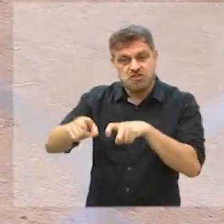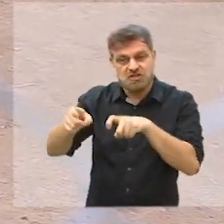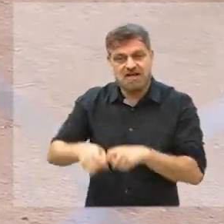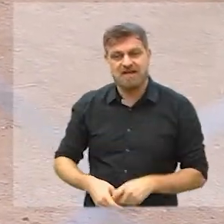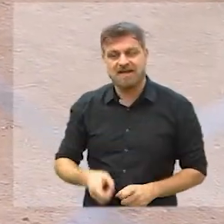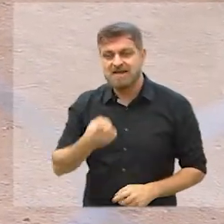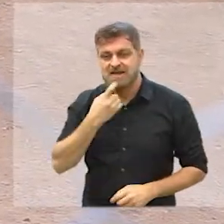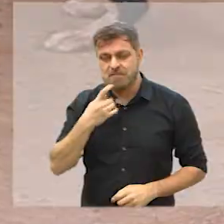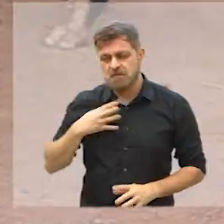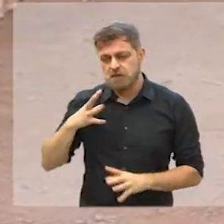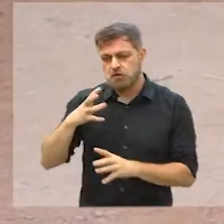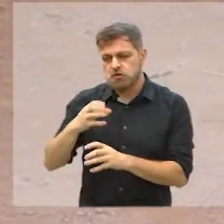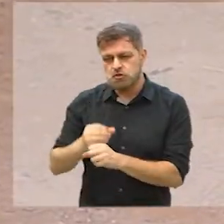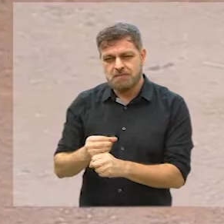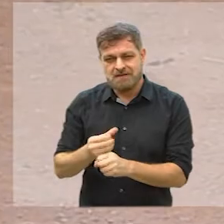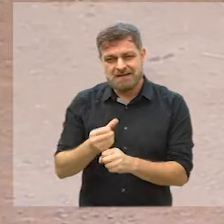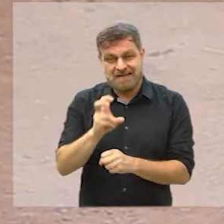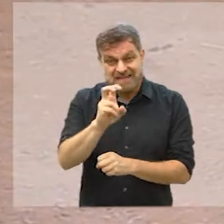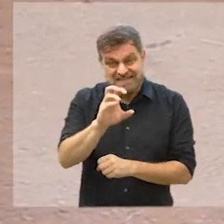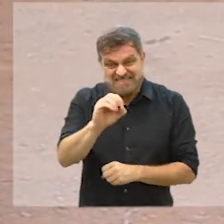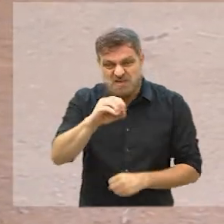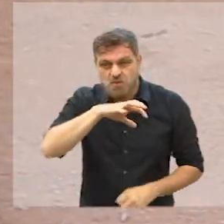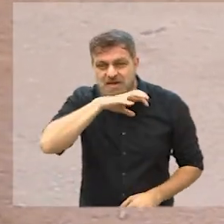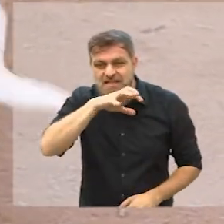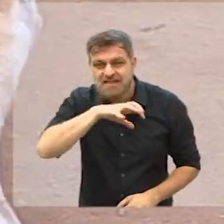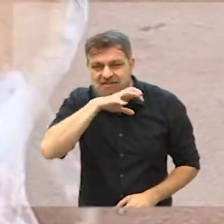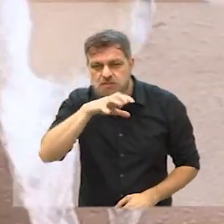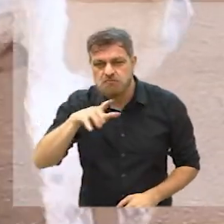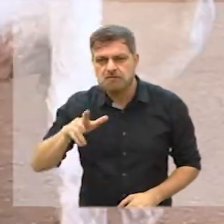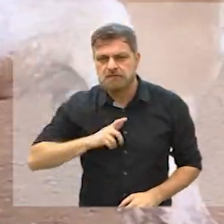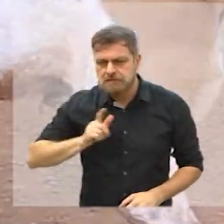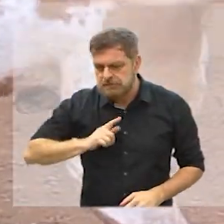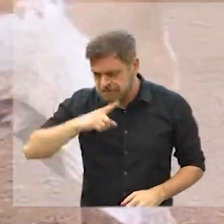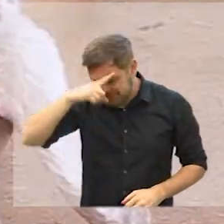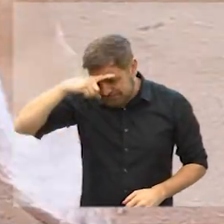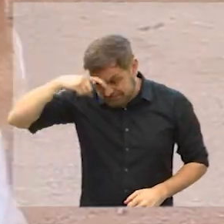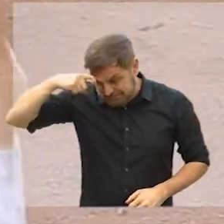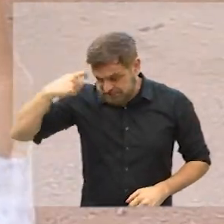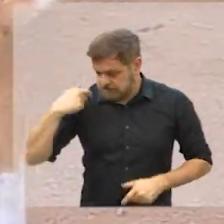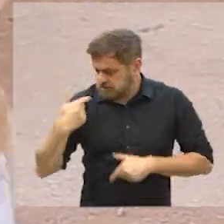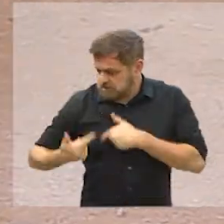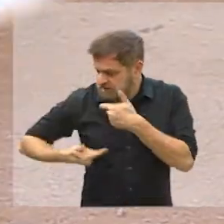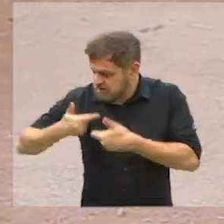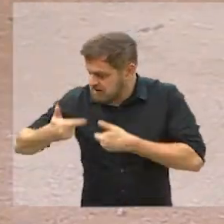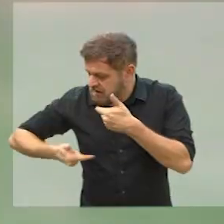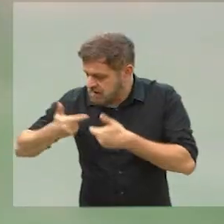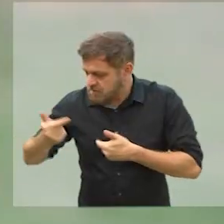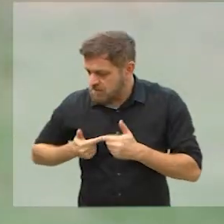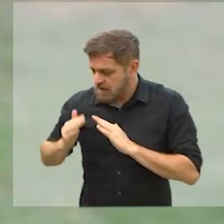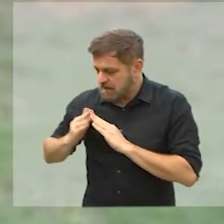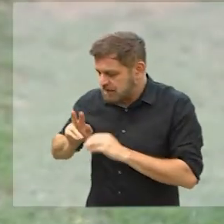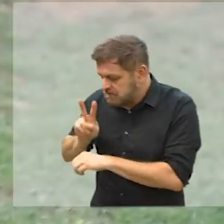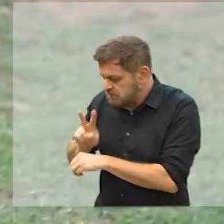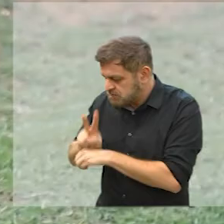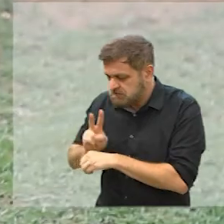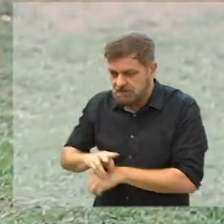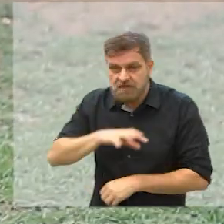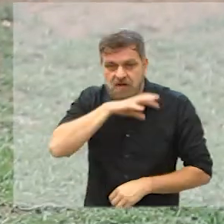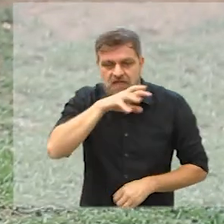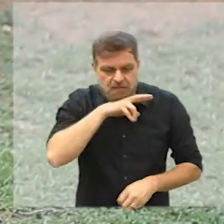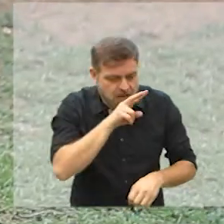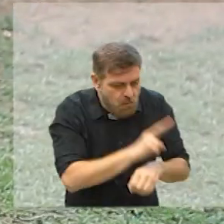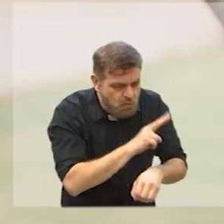Campinas que abriga cerca de 50 animais. Com uma rotina puxada, a Carol se divide entre as tarefas de casa e os cuidados